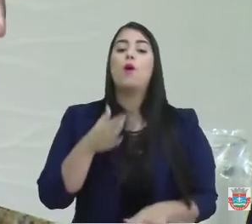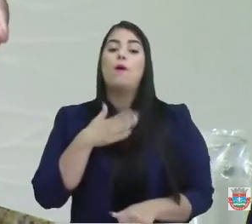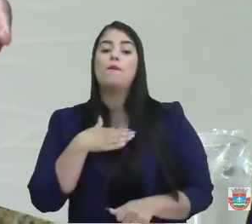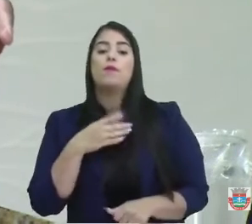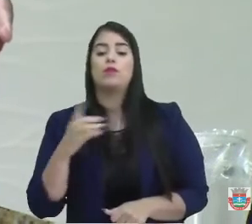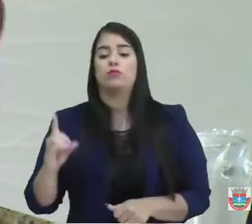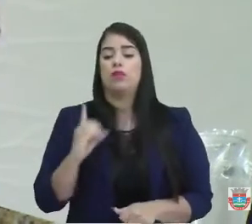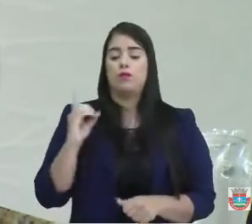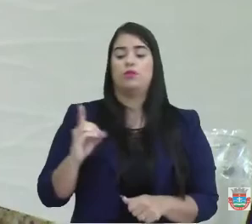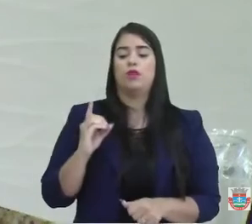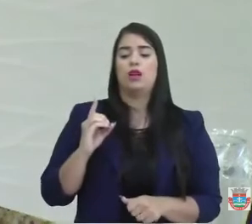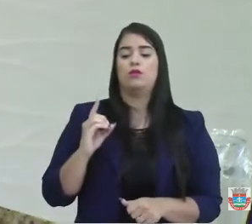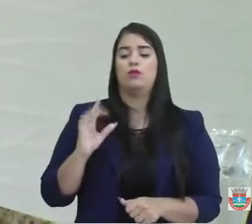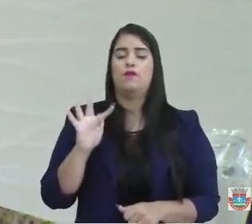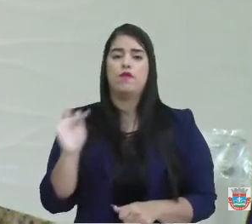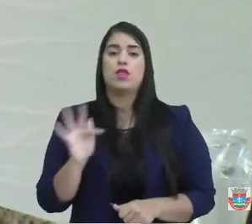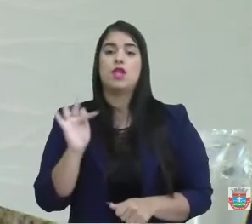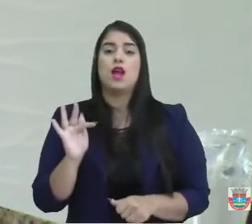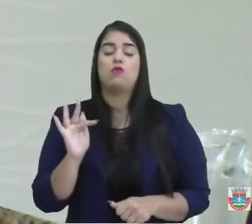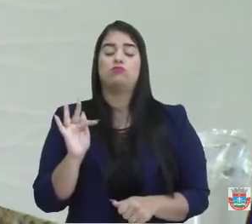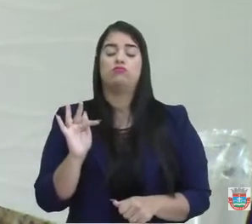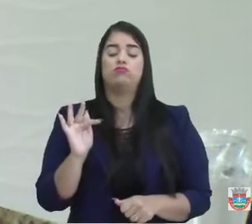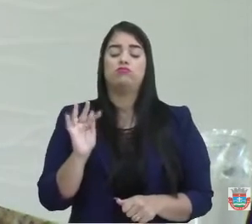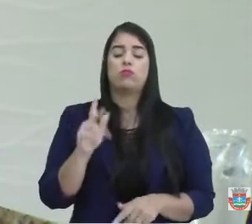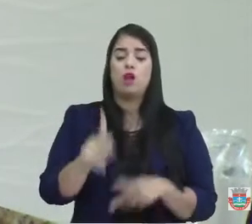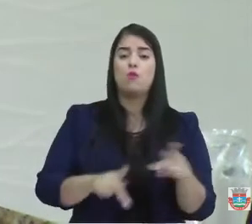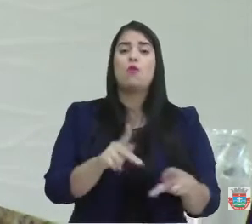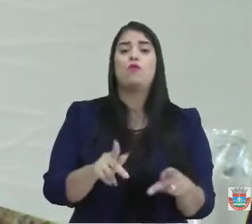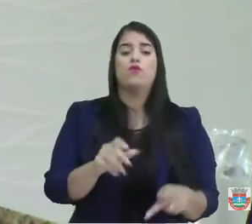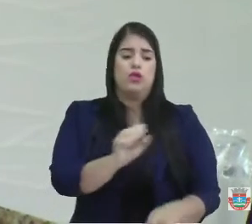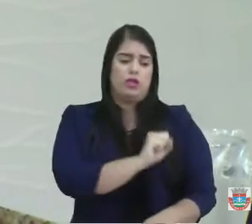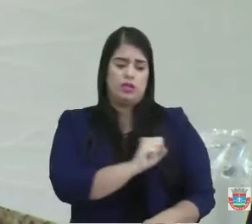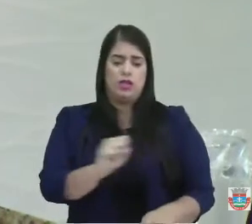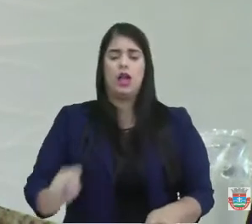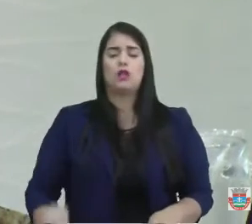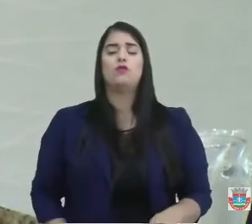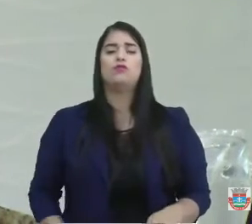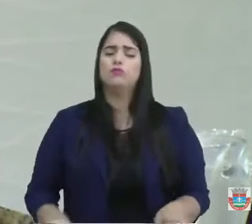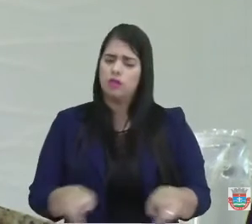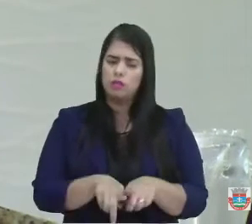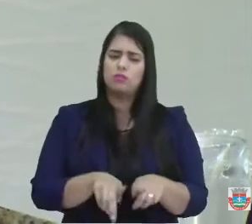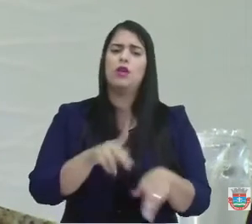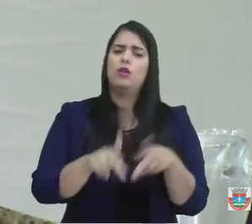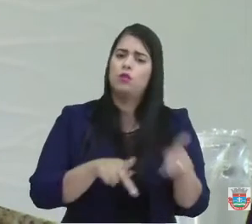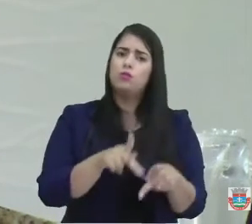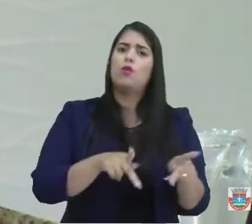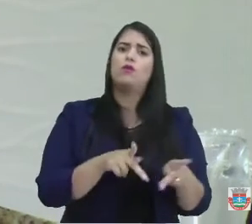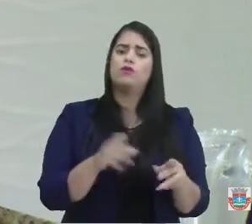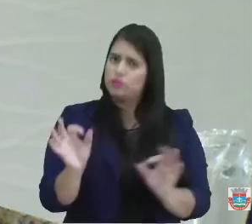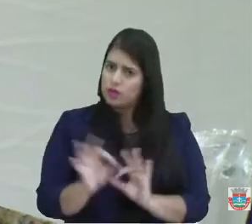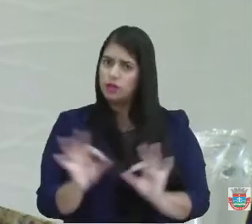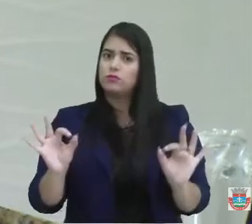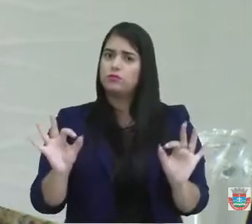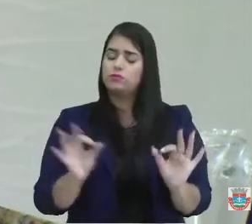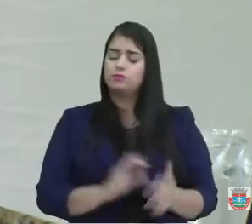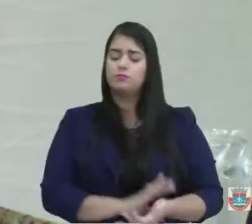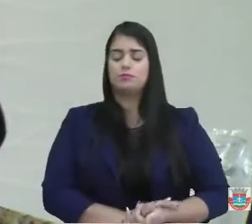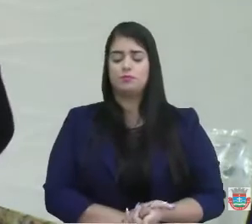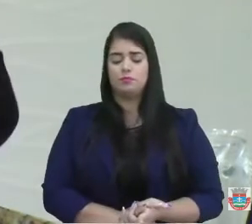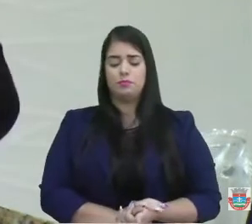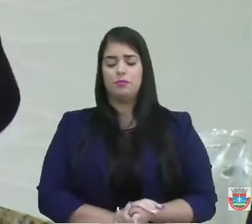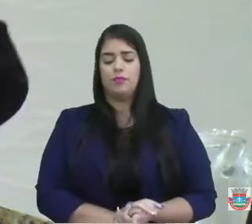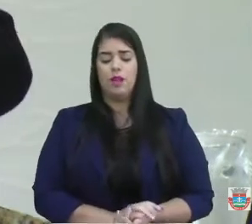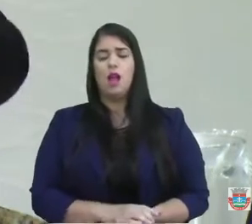povo. E senador é meu povo. E o meu prefeito aqui é o povo também, rapaz. Tá certo? Não é porque eu